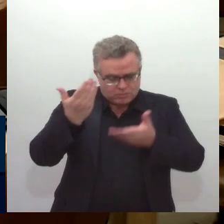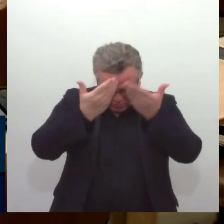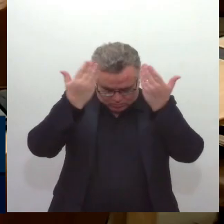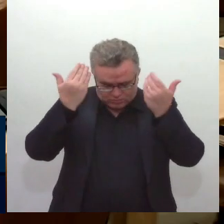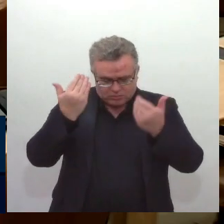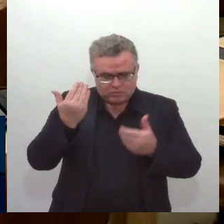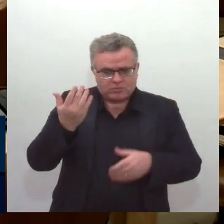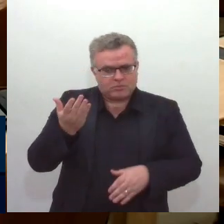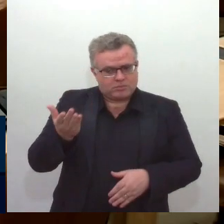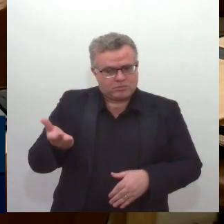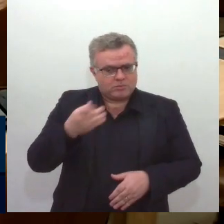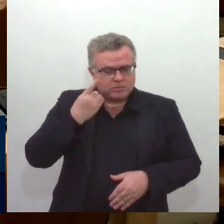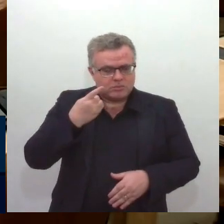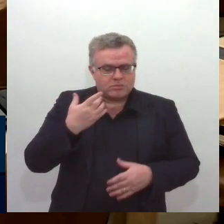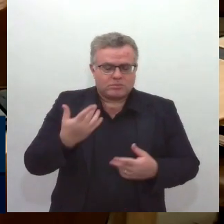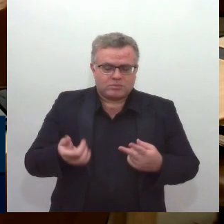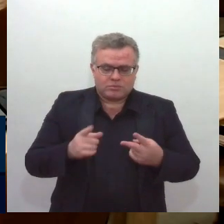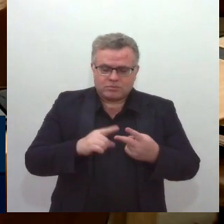de números